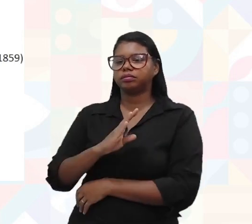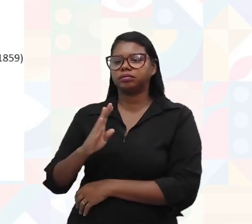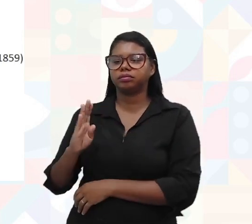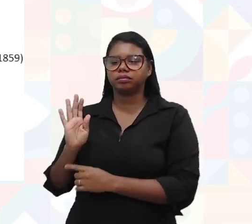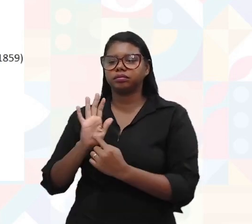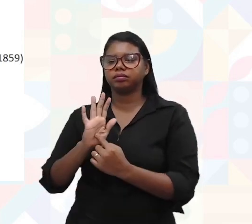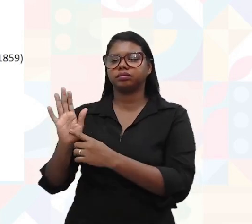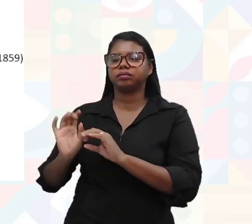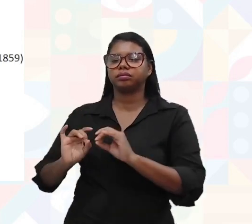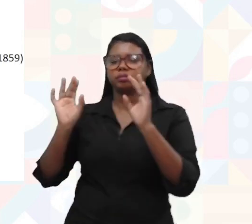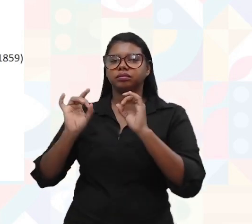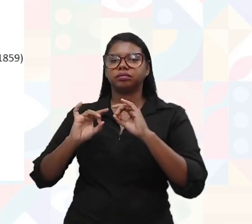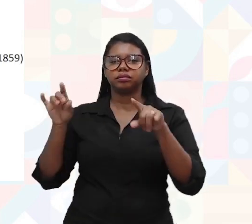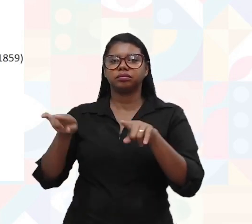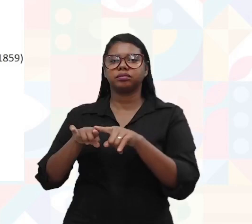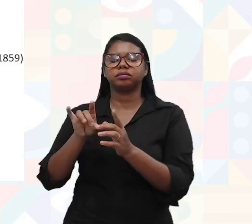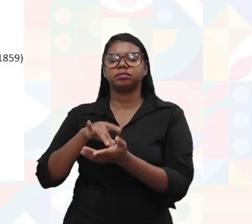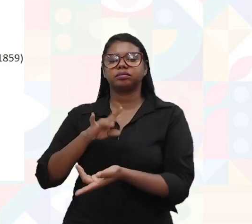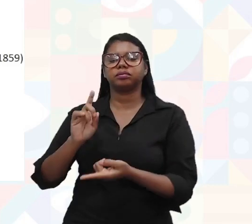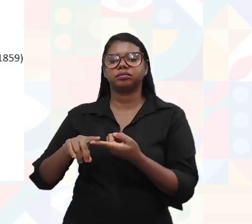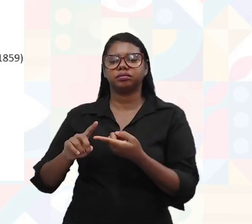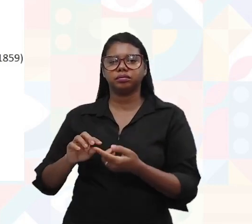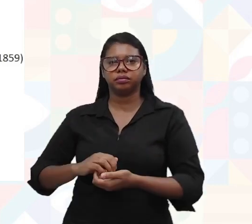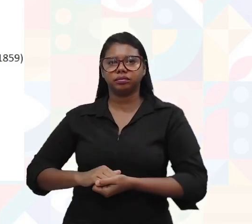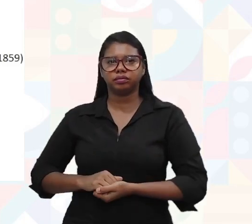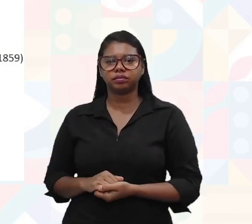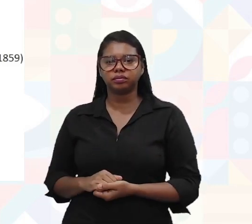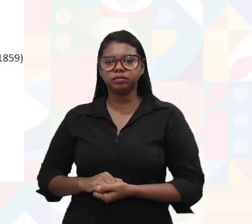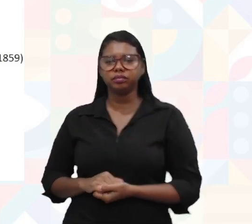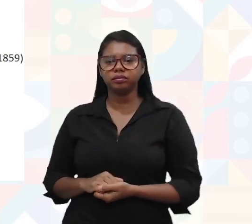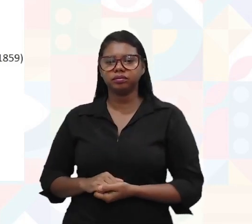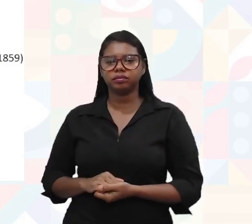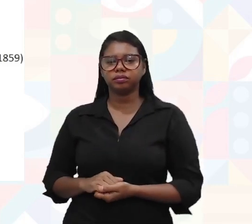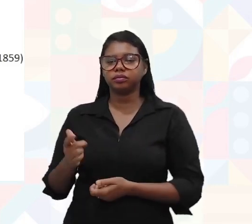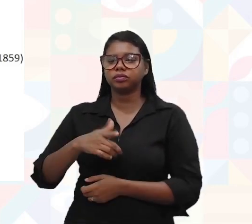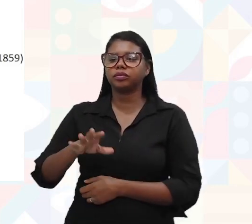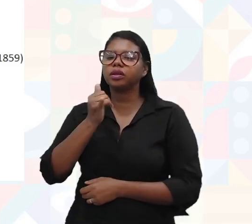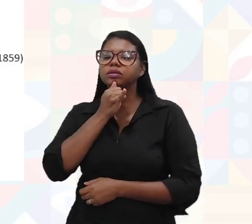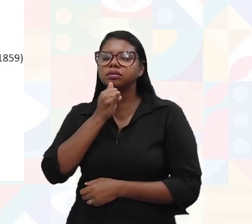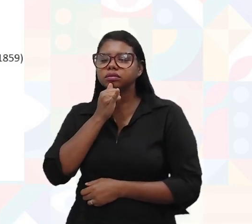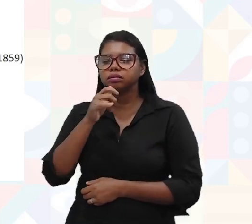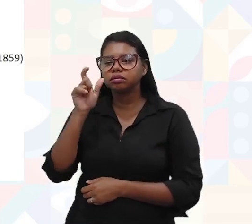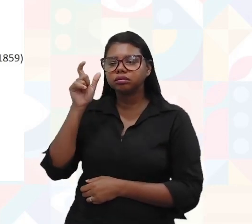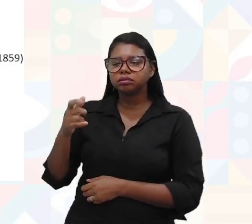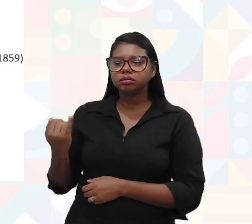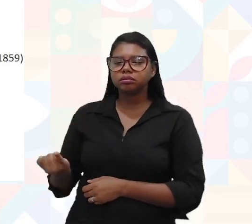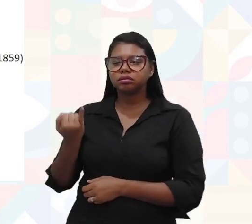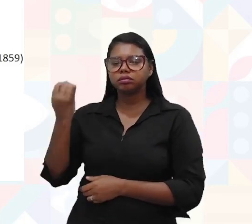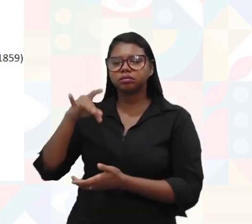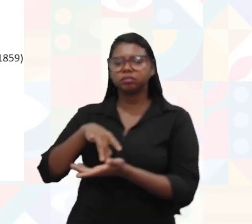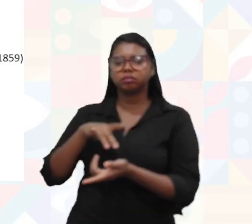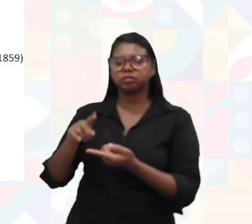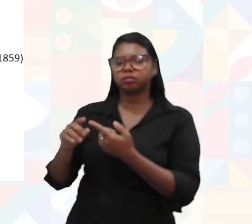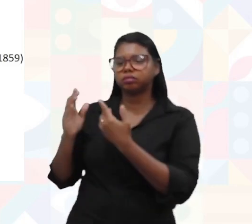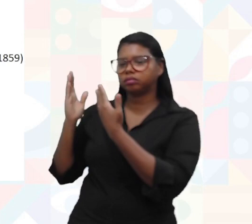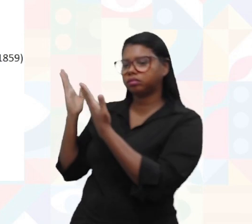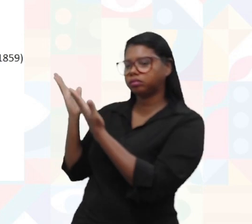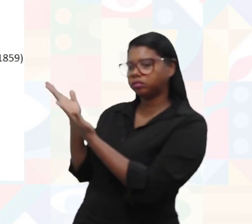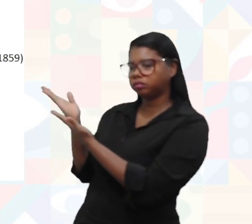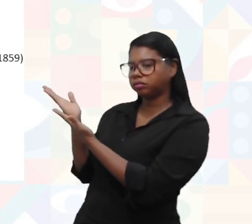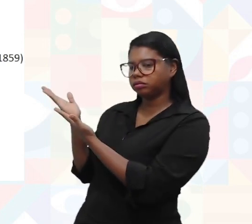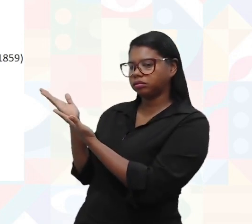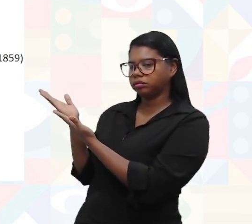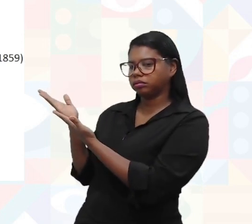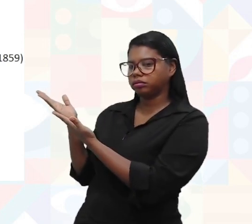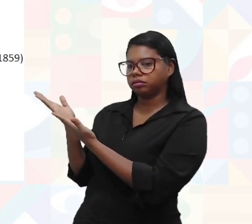eles vendem esse material até hoje, né? A gente tem ali um outro exemplo muito interessante, a Walter Macfarlane Company,